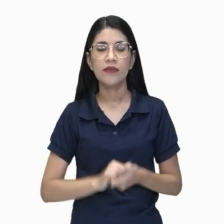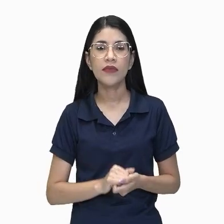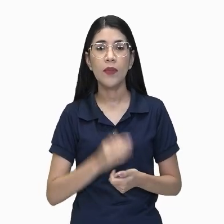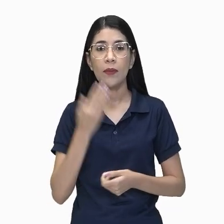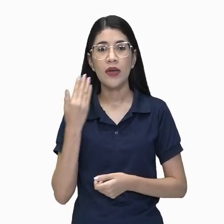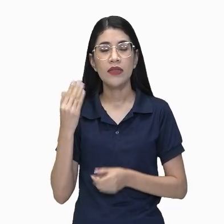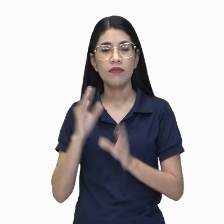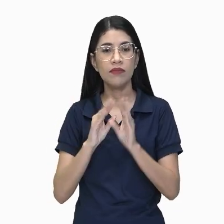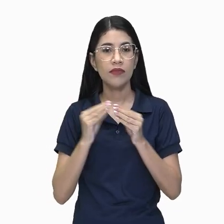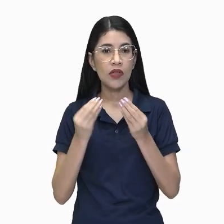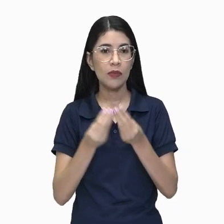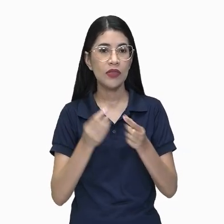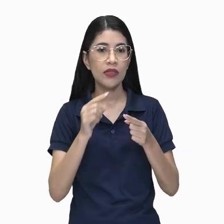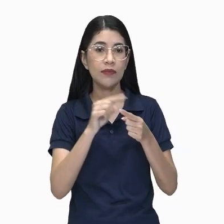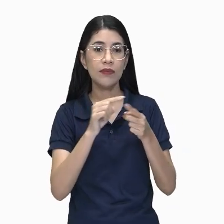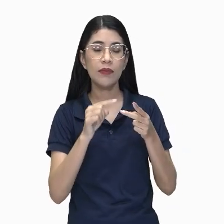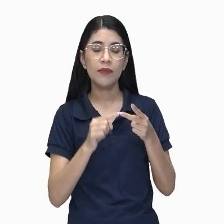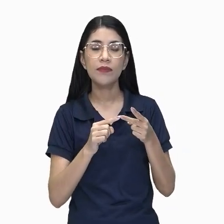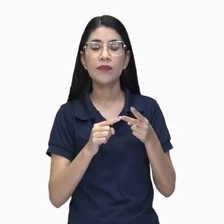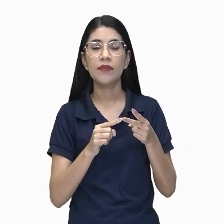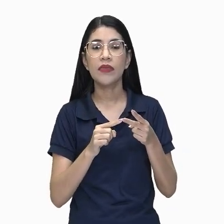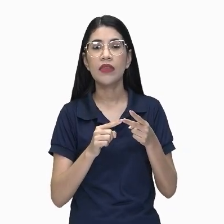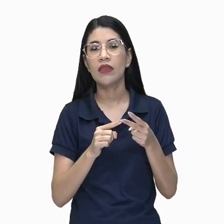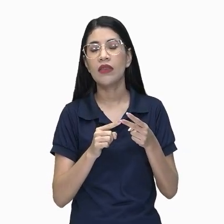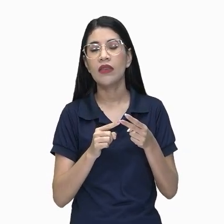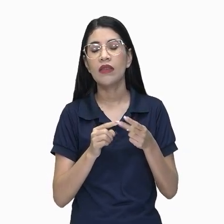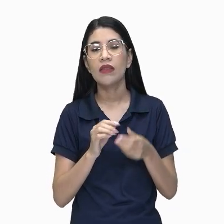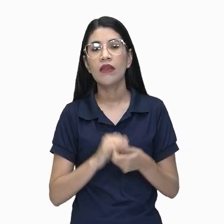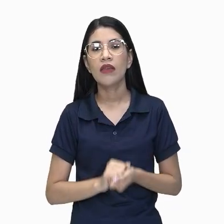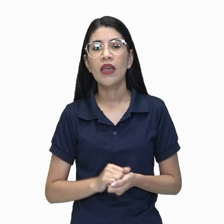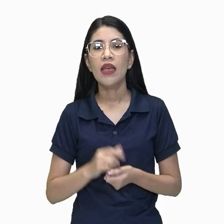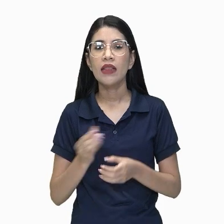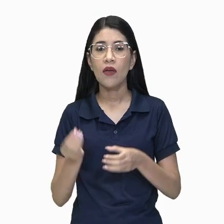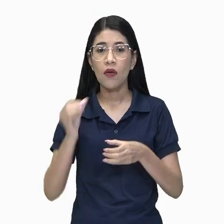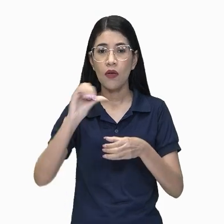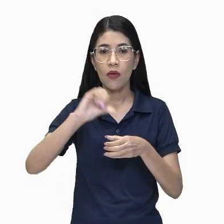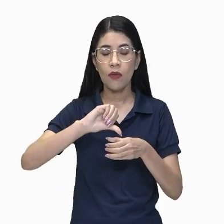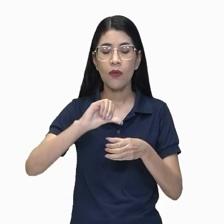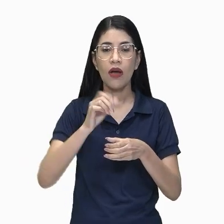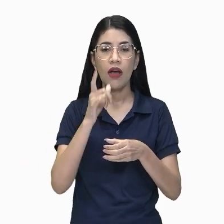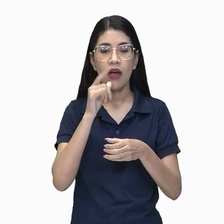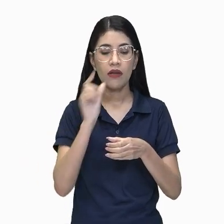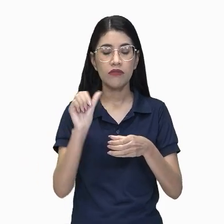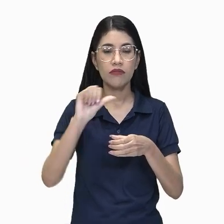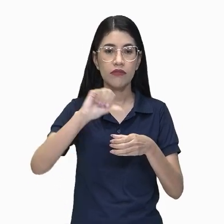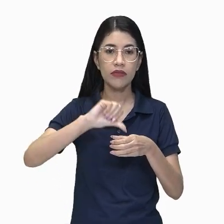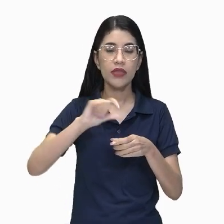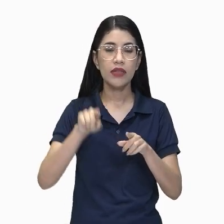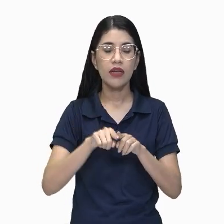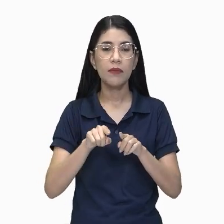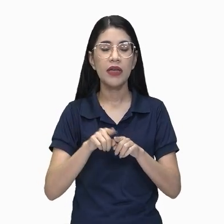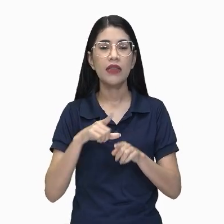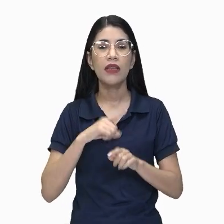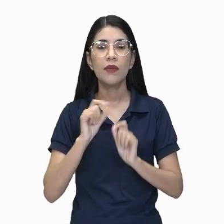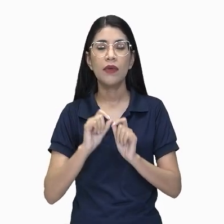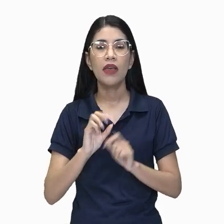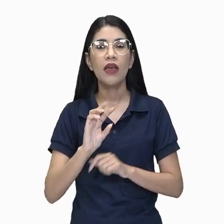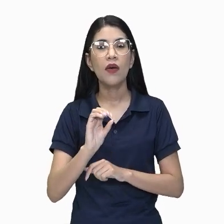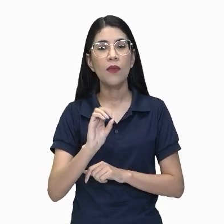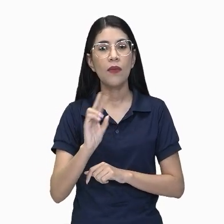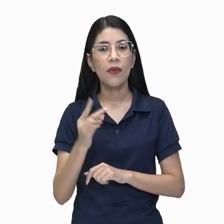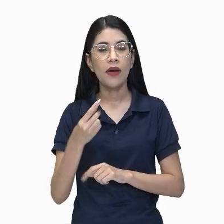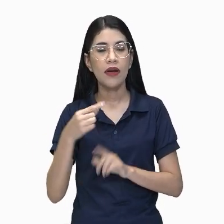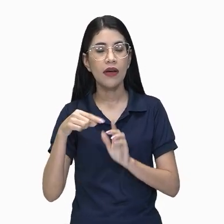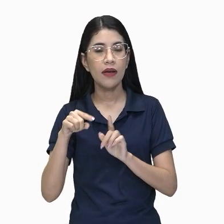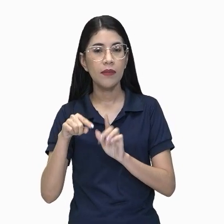que essas substâncias, quando eu coloco elas em presença de água, elas vão liberar ali a hidroxila. Aquele